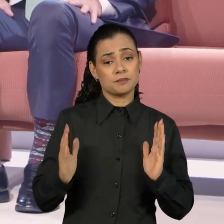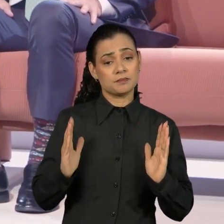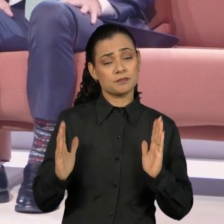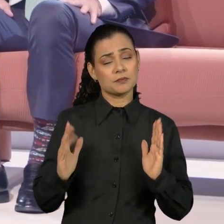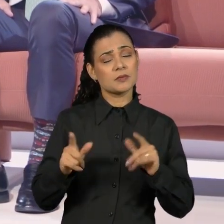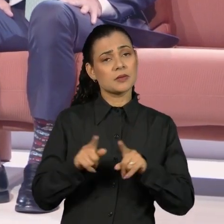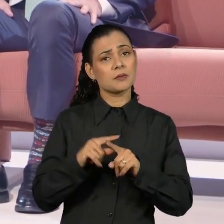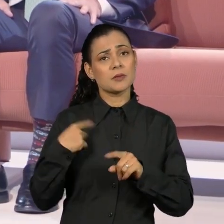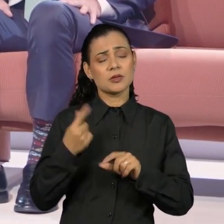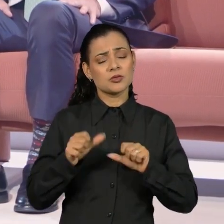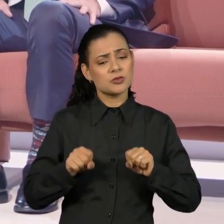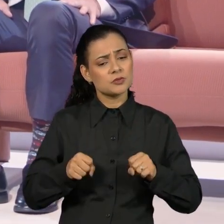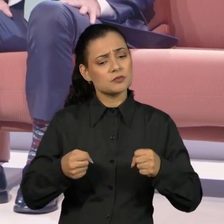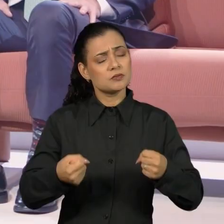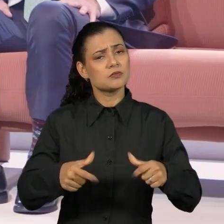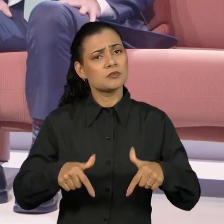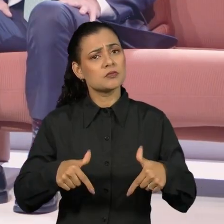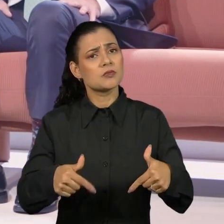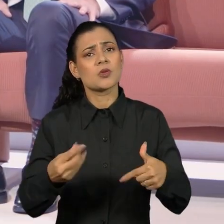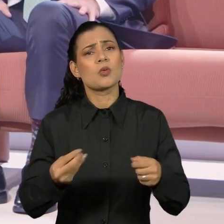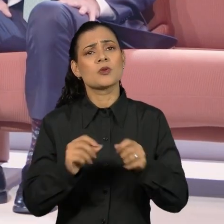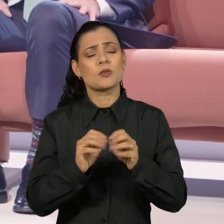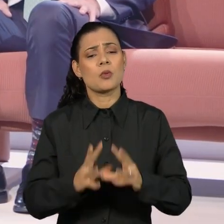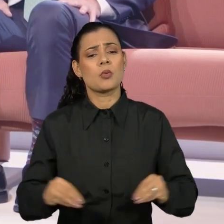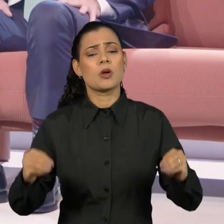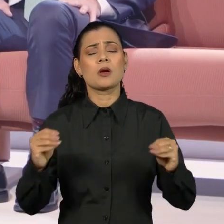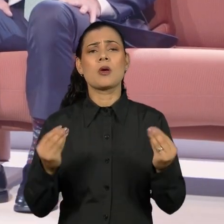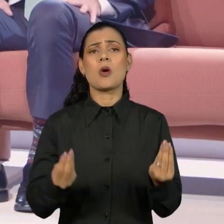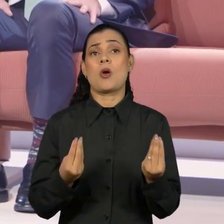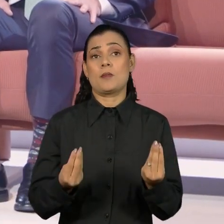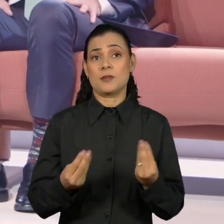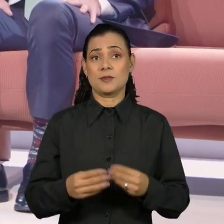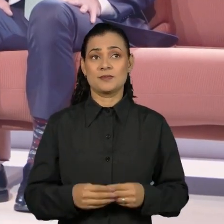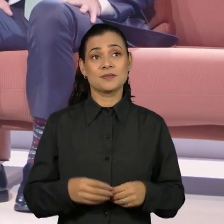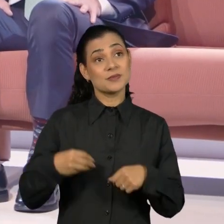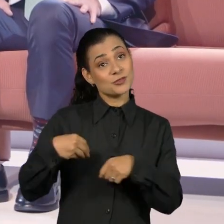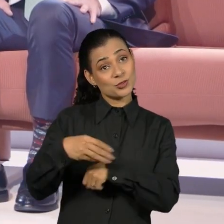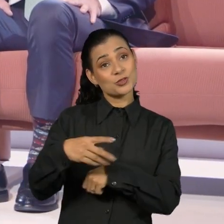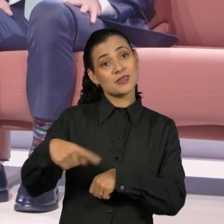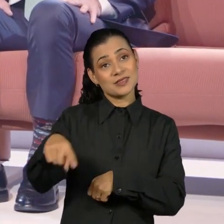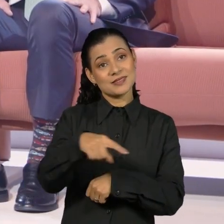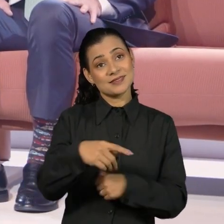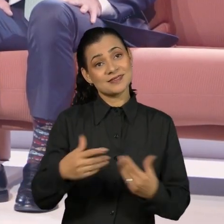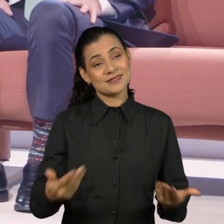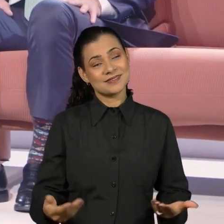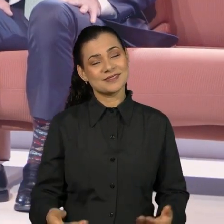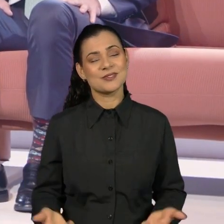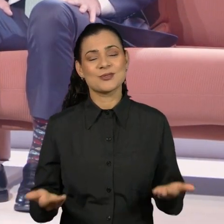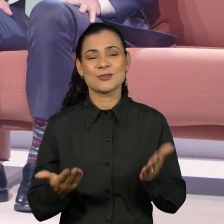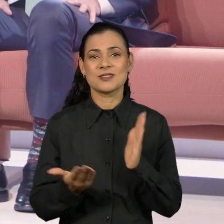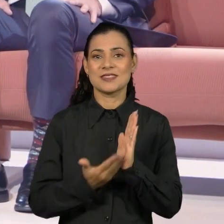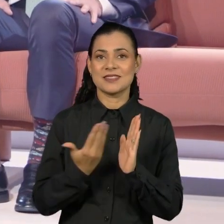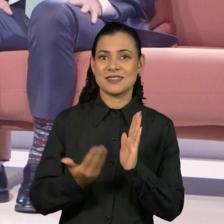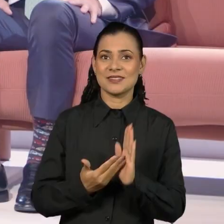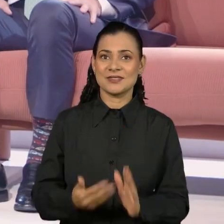por enfrentamento dessas angústias contemporâneas. Fica aqui a nossa dica de